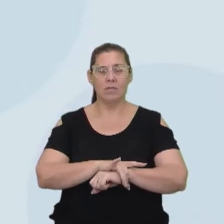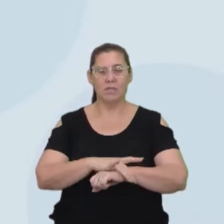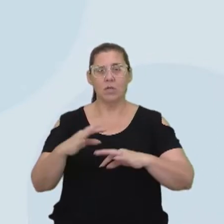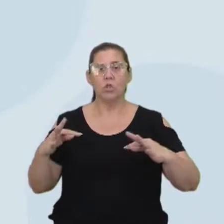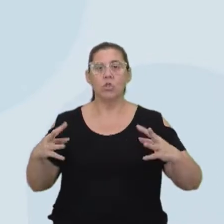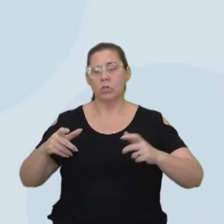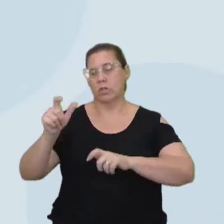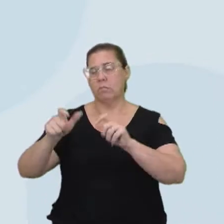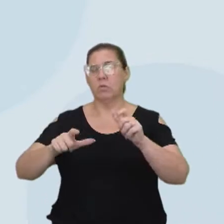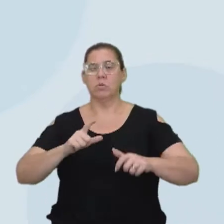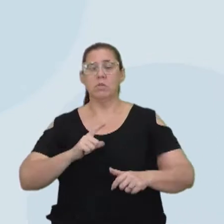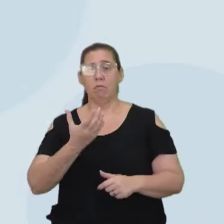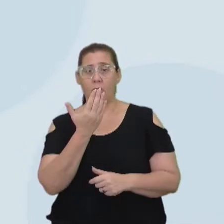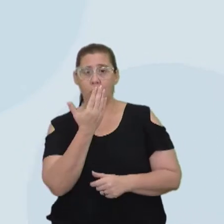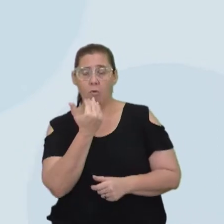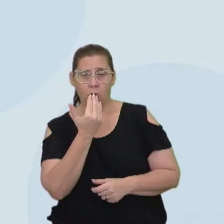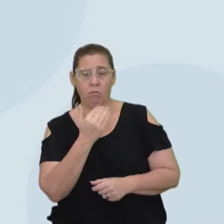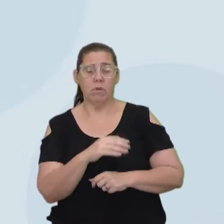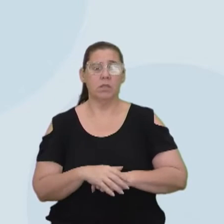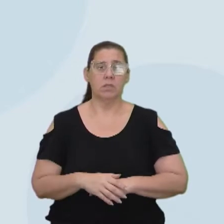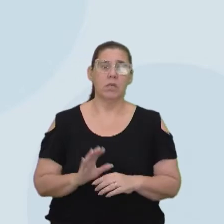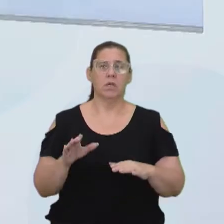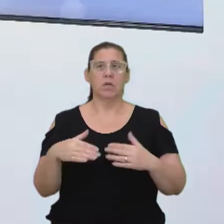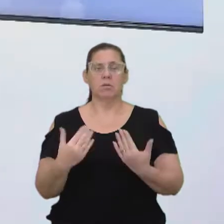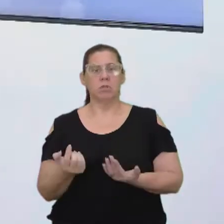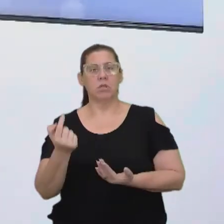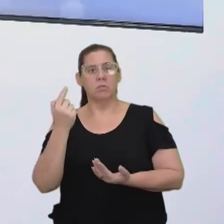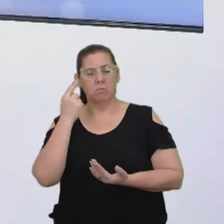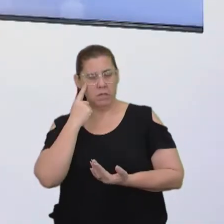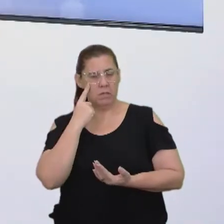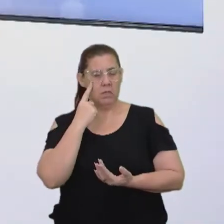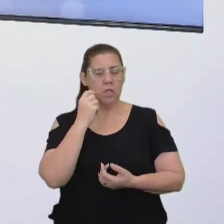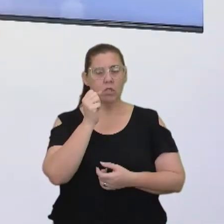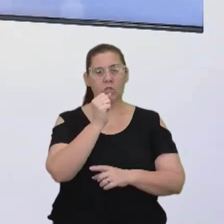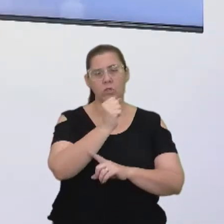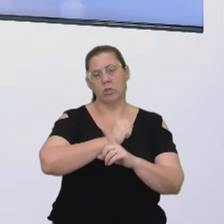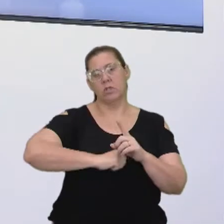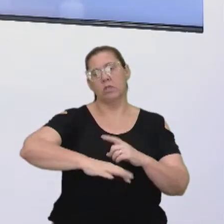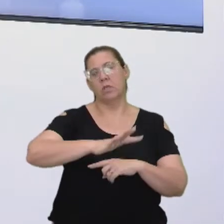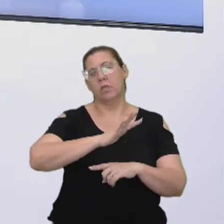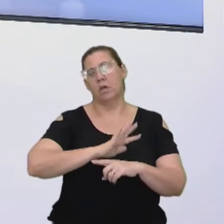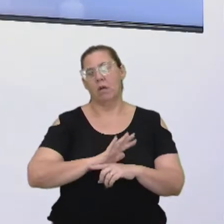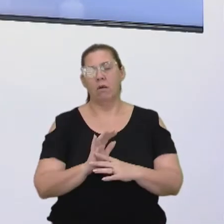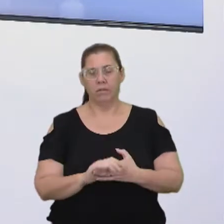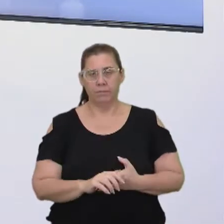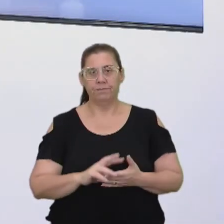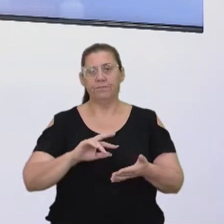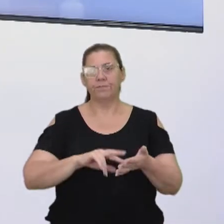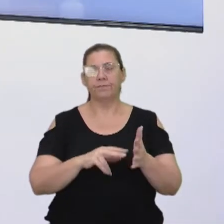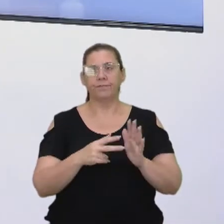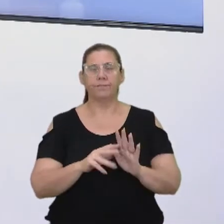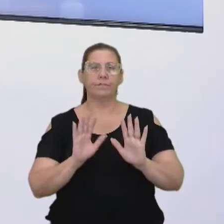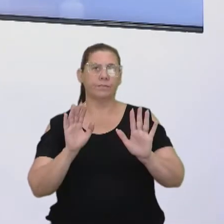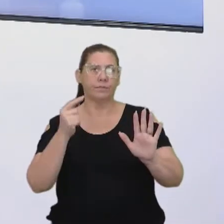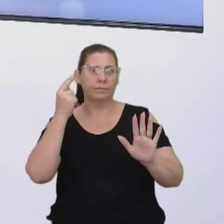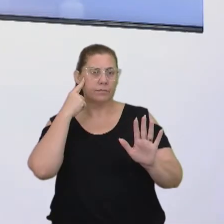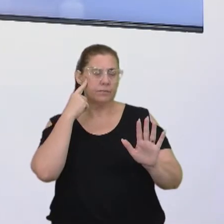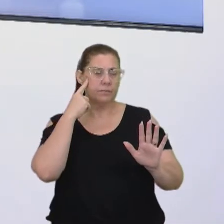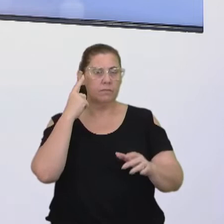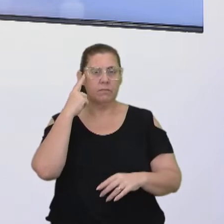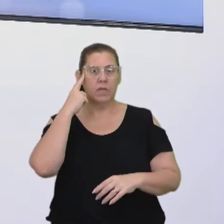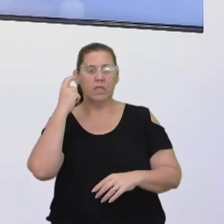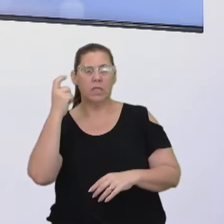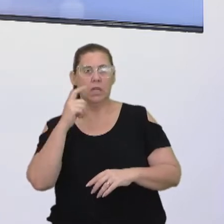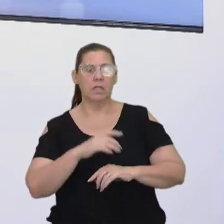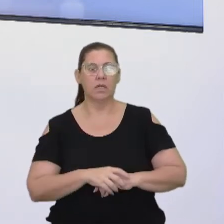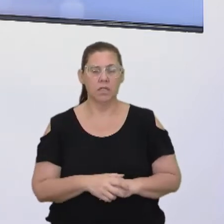ponto importante. Quando a gente fala sobre a sociedade civil organizada, quer dizer que quando eles formularam a ideia dessa lei de segurança